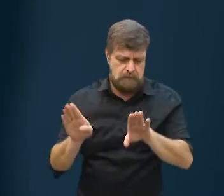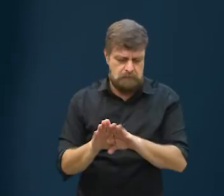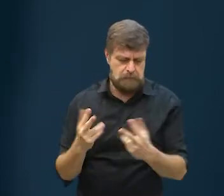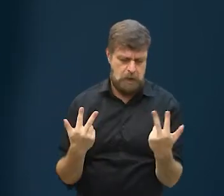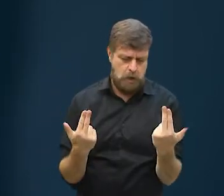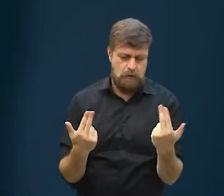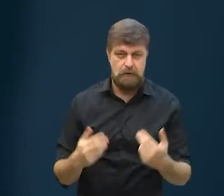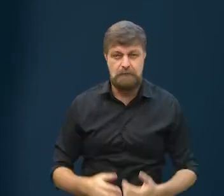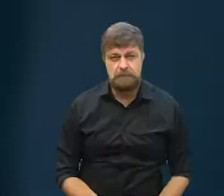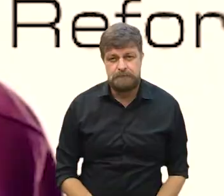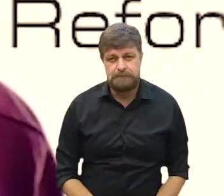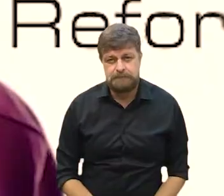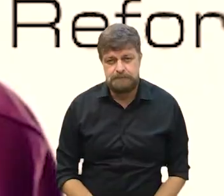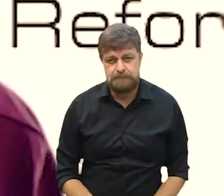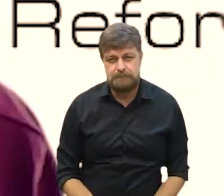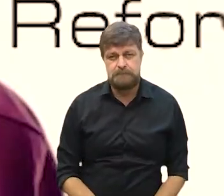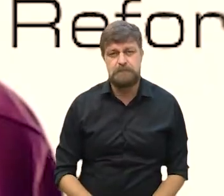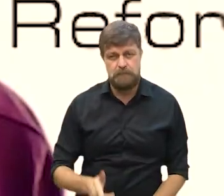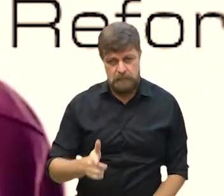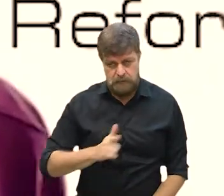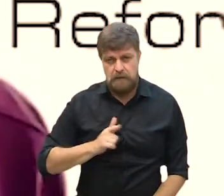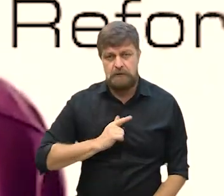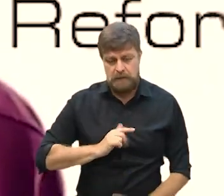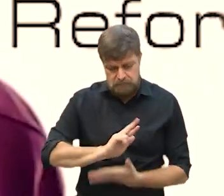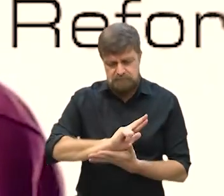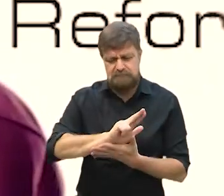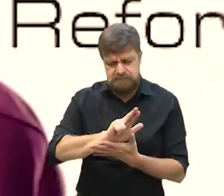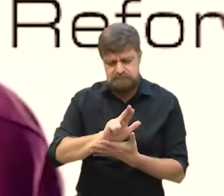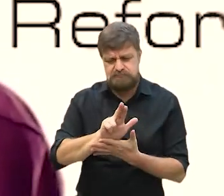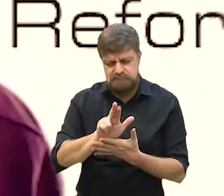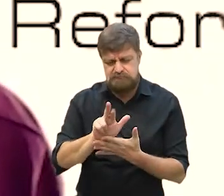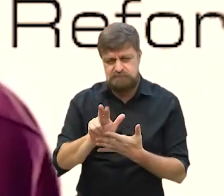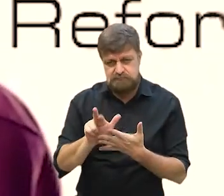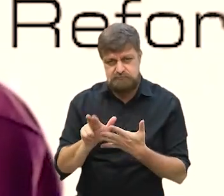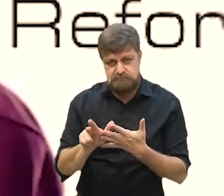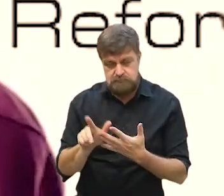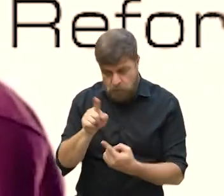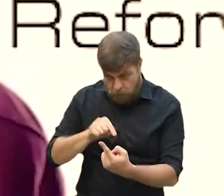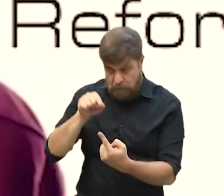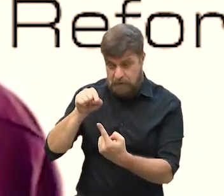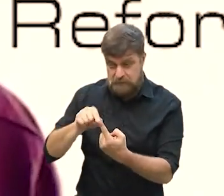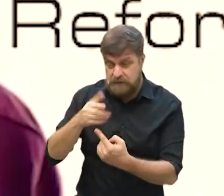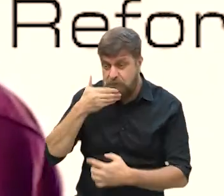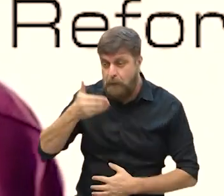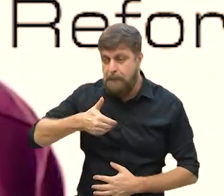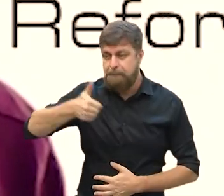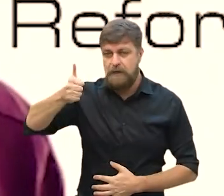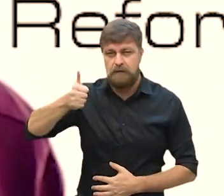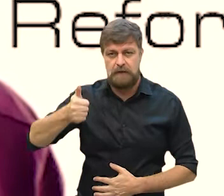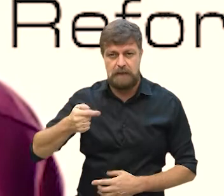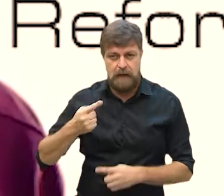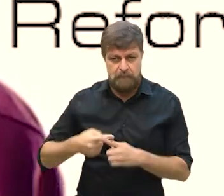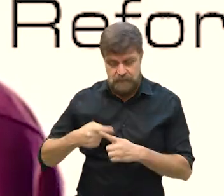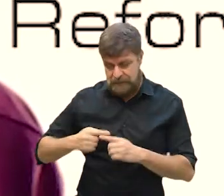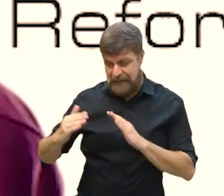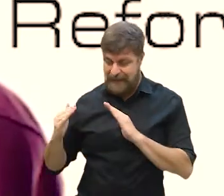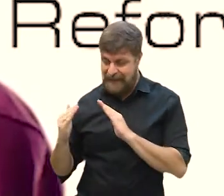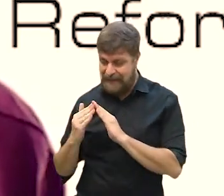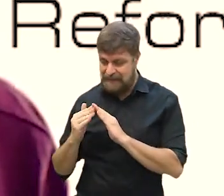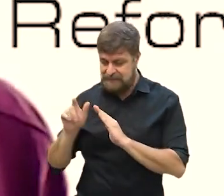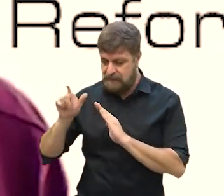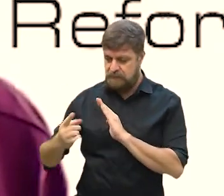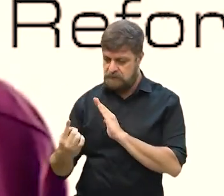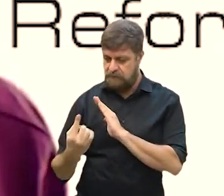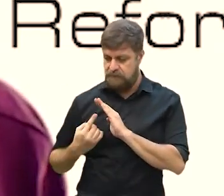apartamentos. Então, temos várias obras têm bem esse motivo, né? Não por investimento, mas